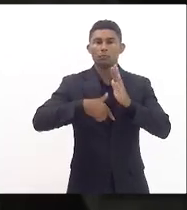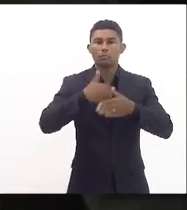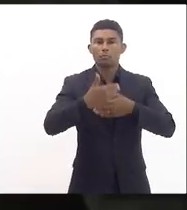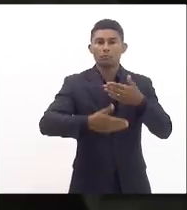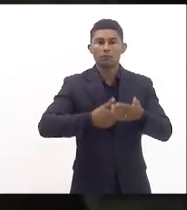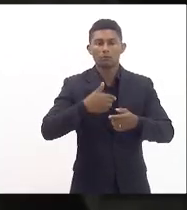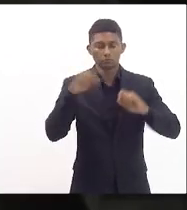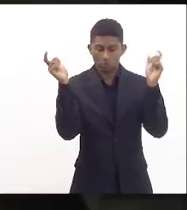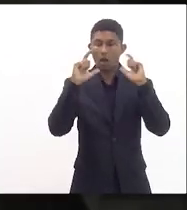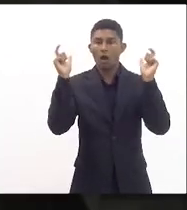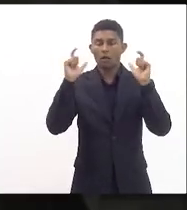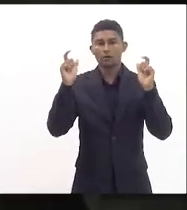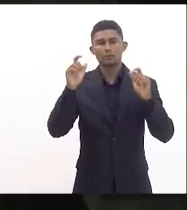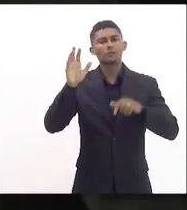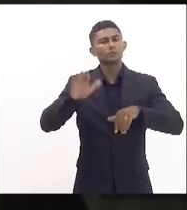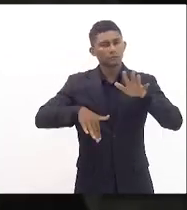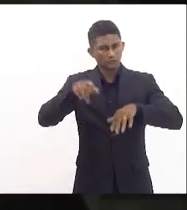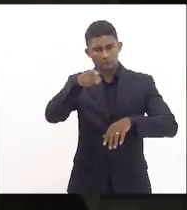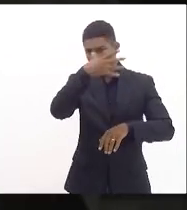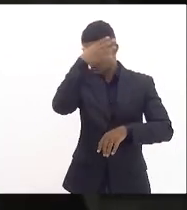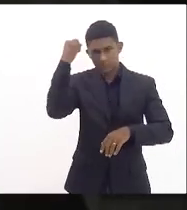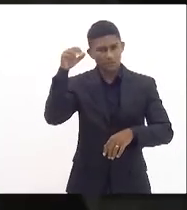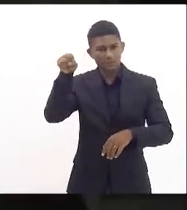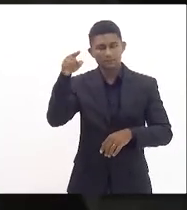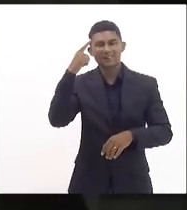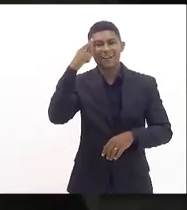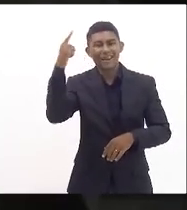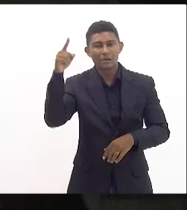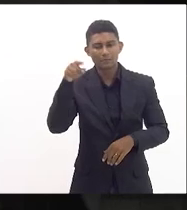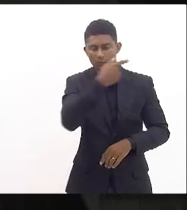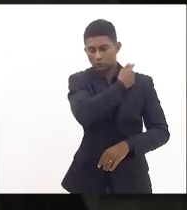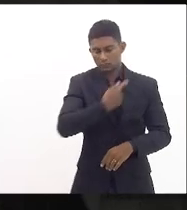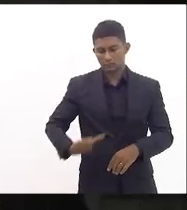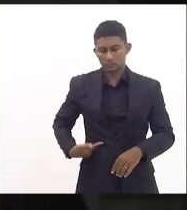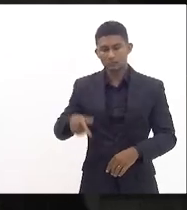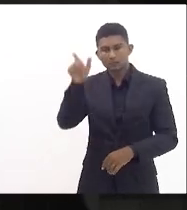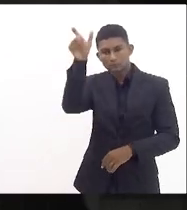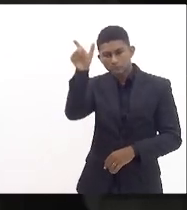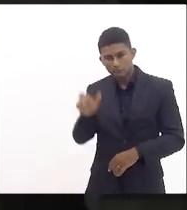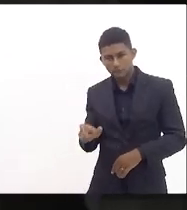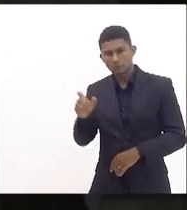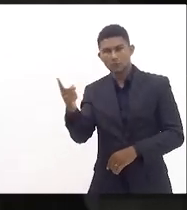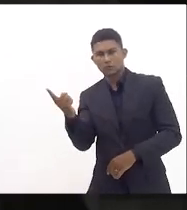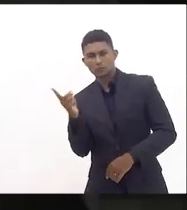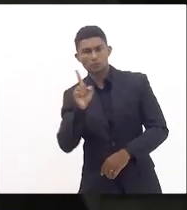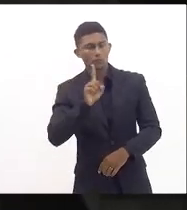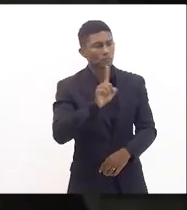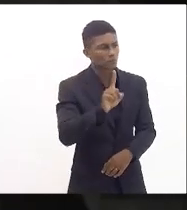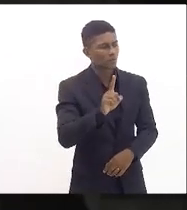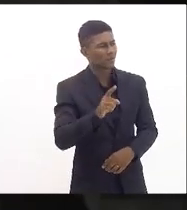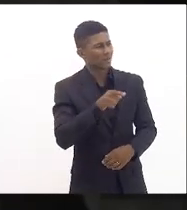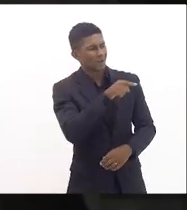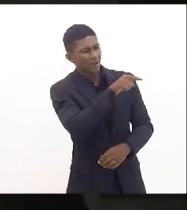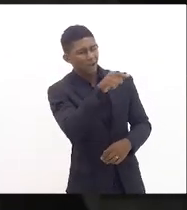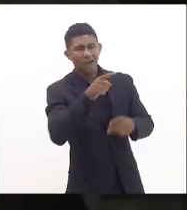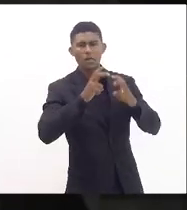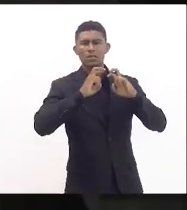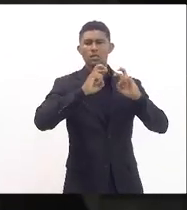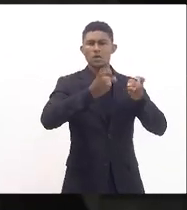A senhora lembra o governador vindo a público dizendo que ia acabar com o narco nas